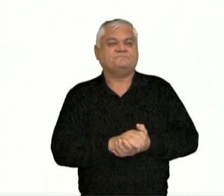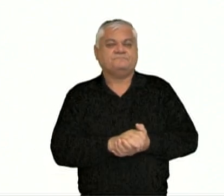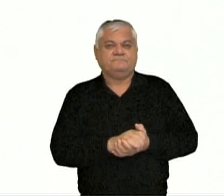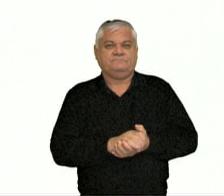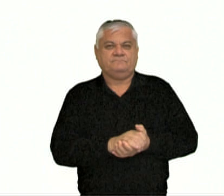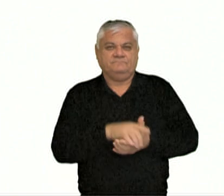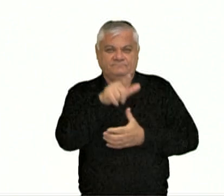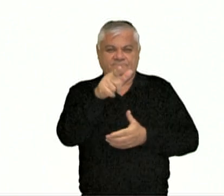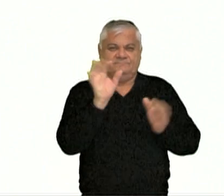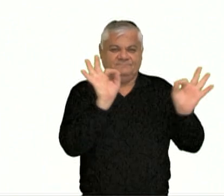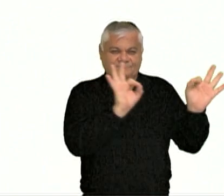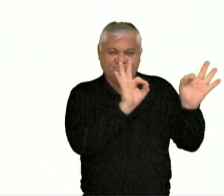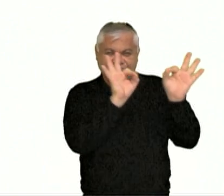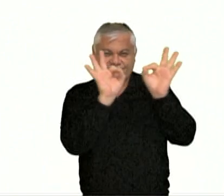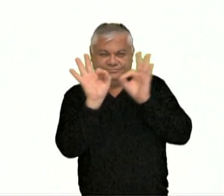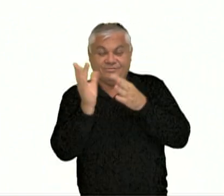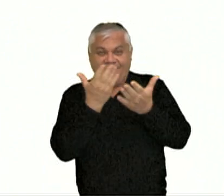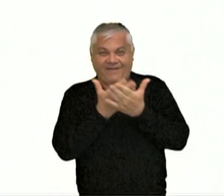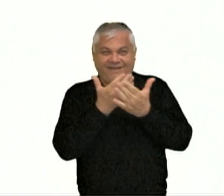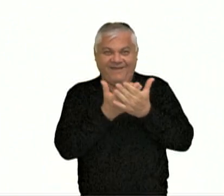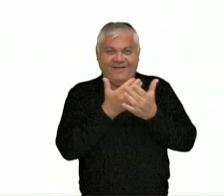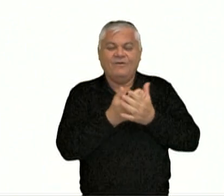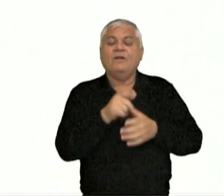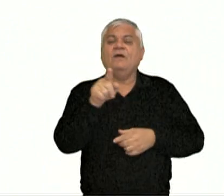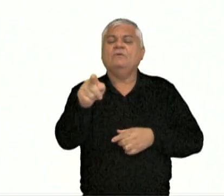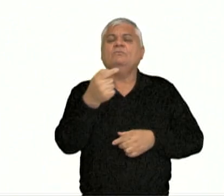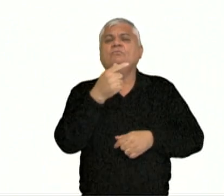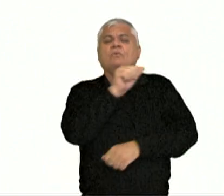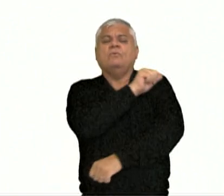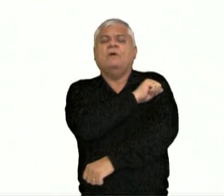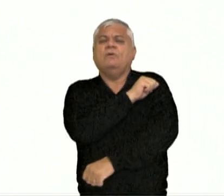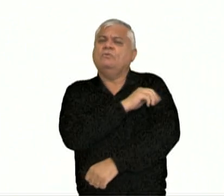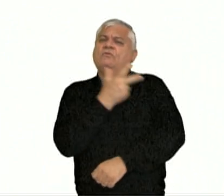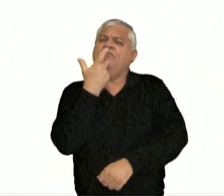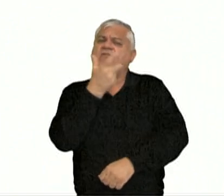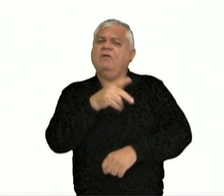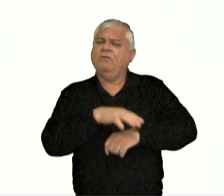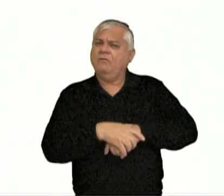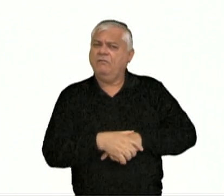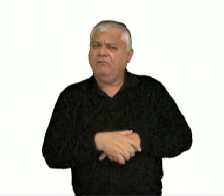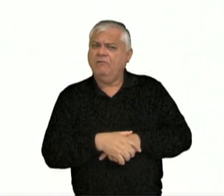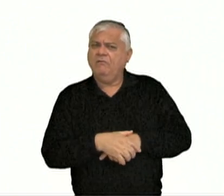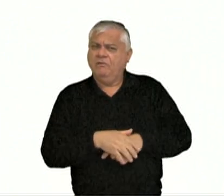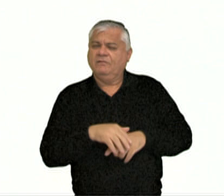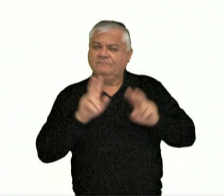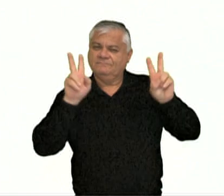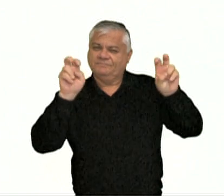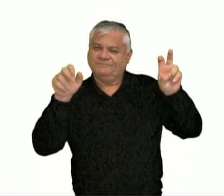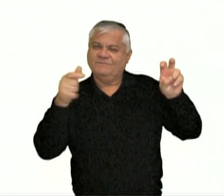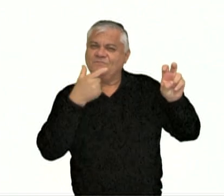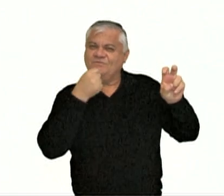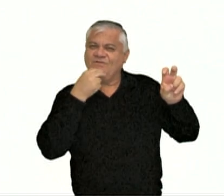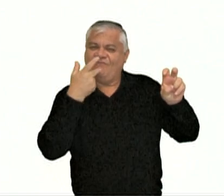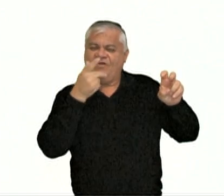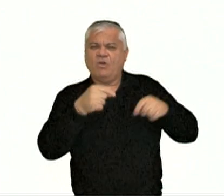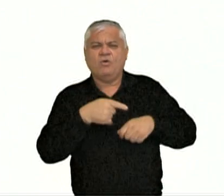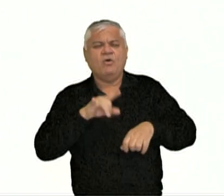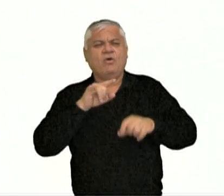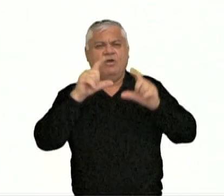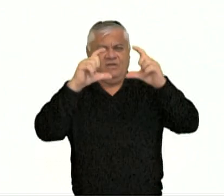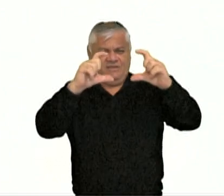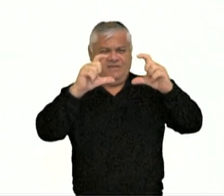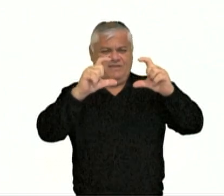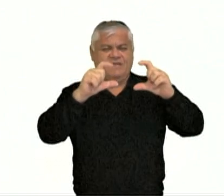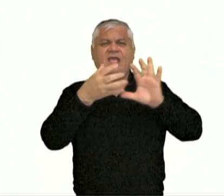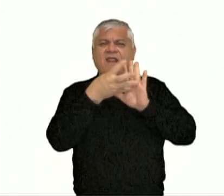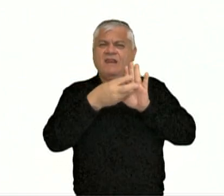Durante a aula, um estudante fez o seguinte comentário. Ele disse assim: os rins